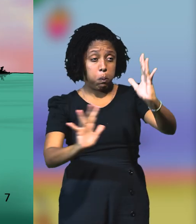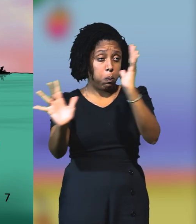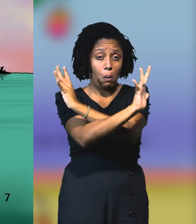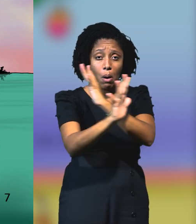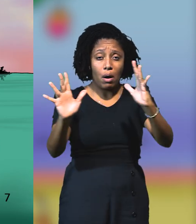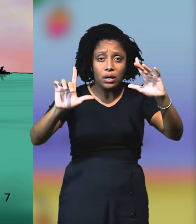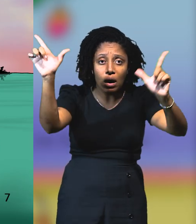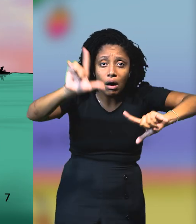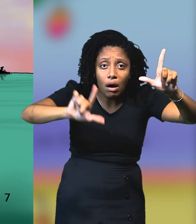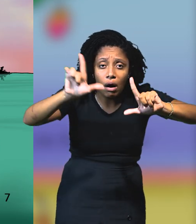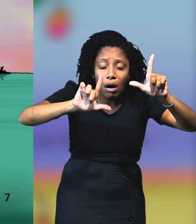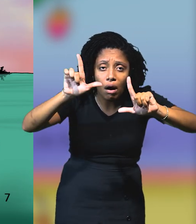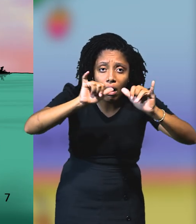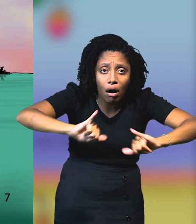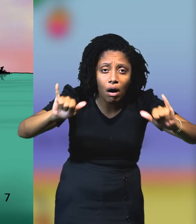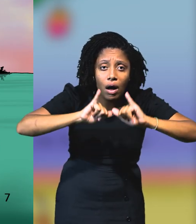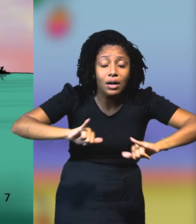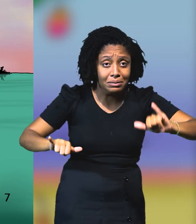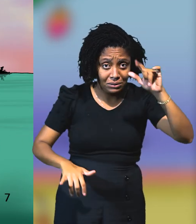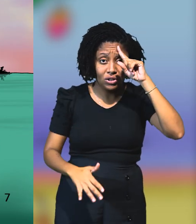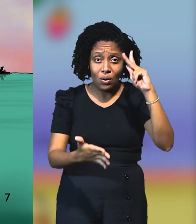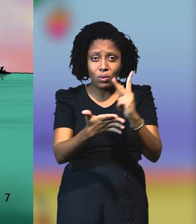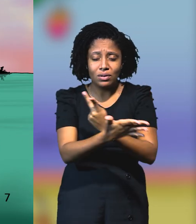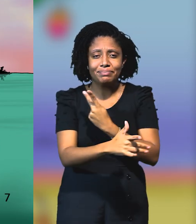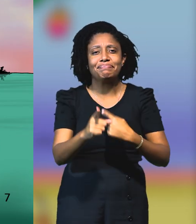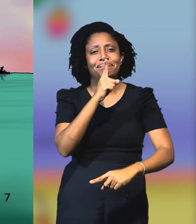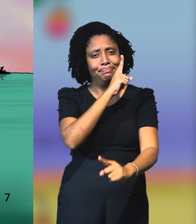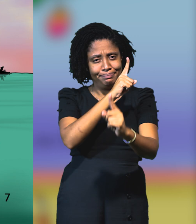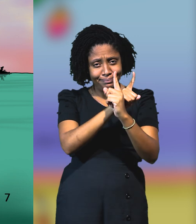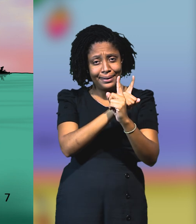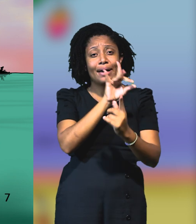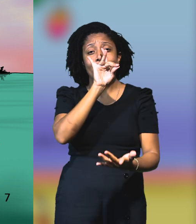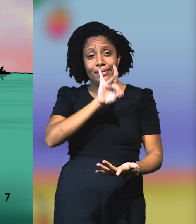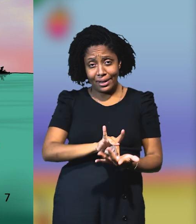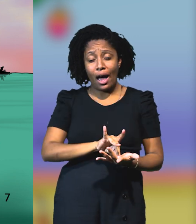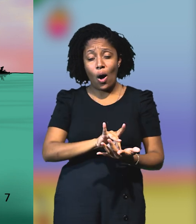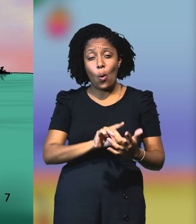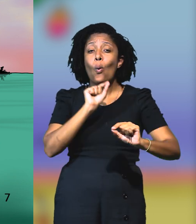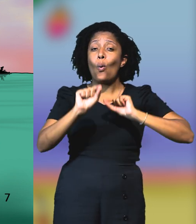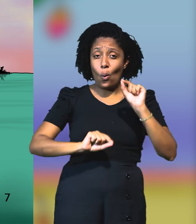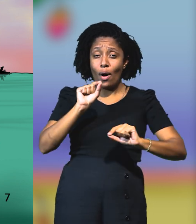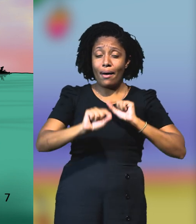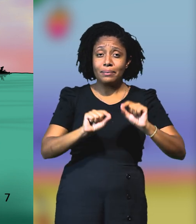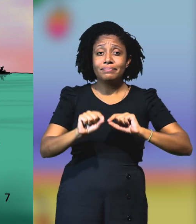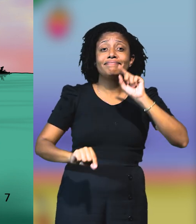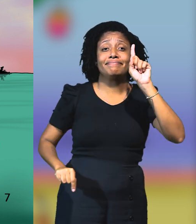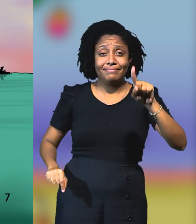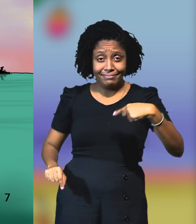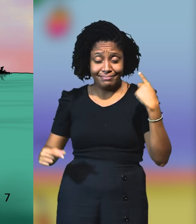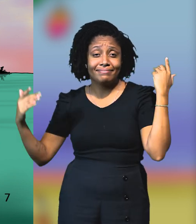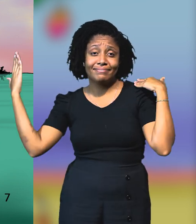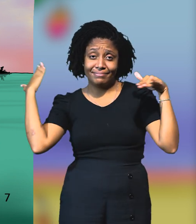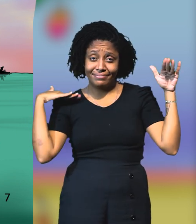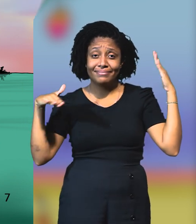na televisão. Nesse dia, descobrimos que, na verdade, era da Marinha